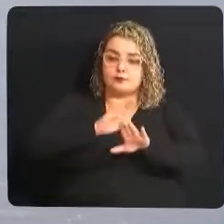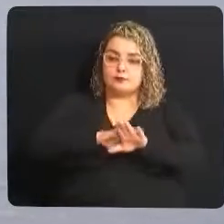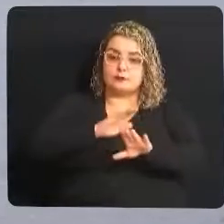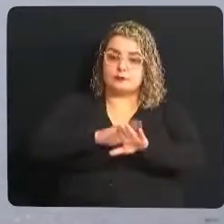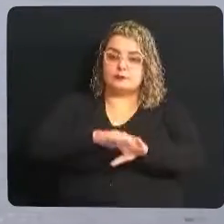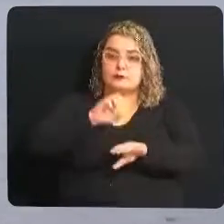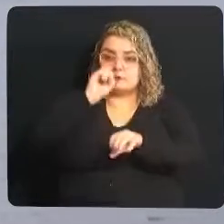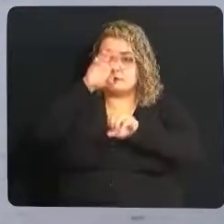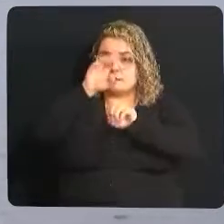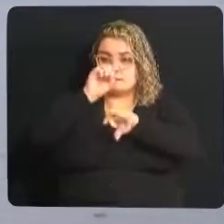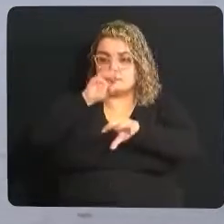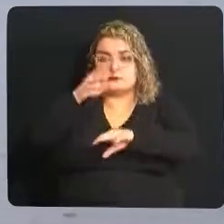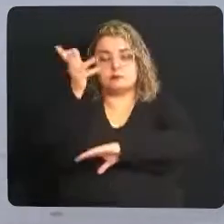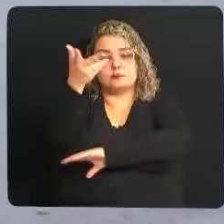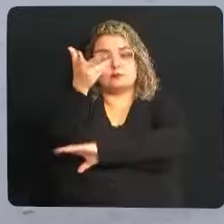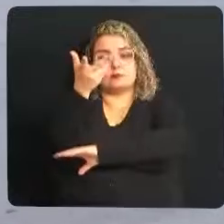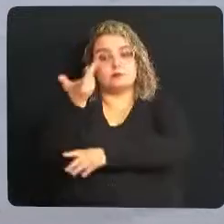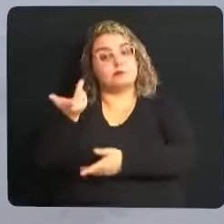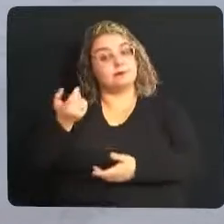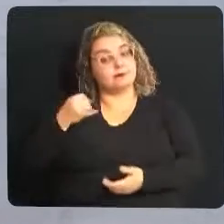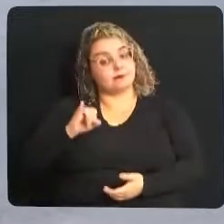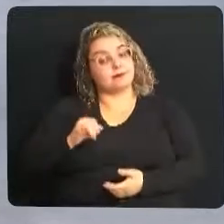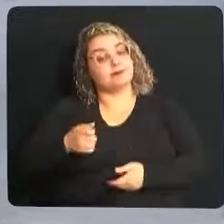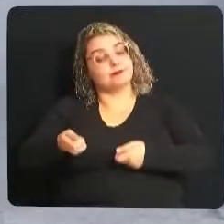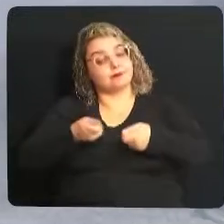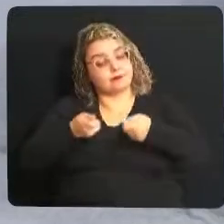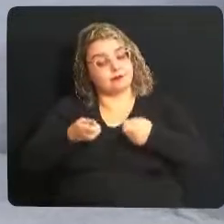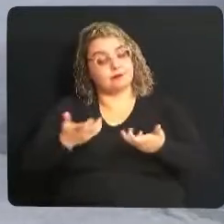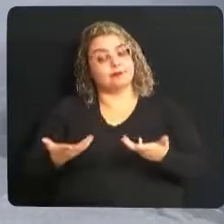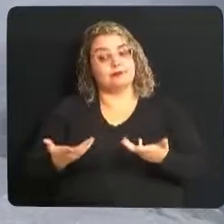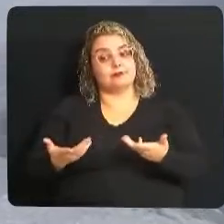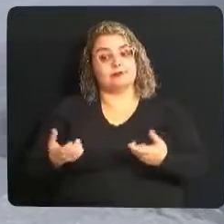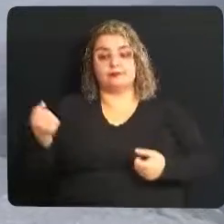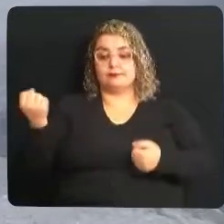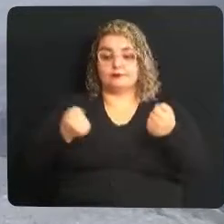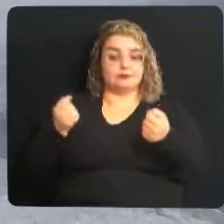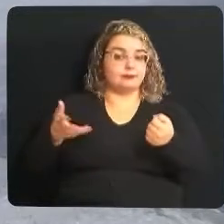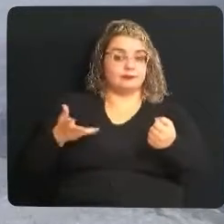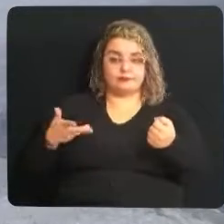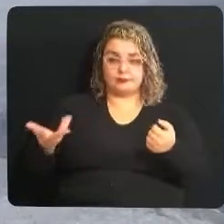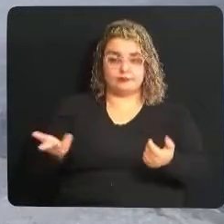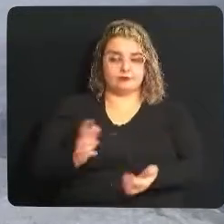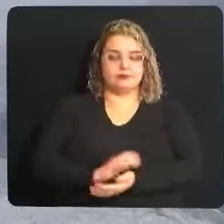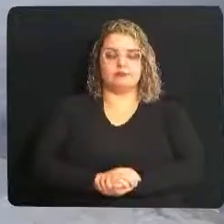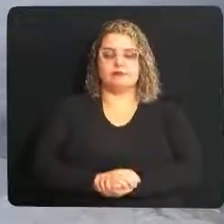sinalização ou radar para ver se contém esse ímpeto de dirigir em alta velocidade.